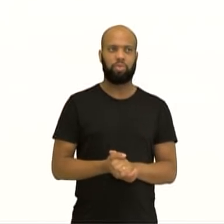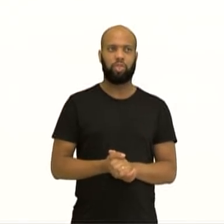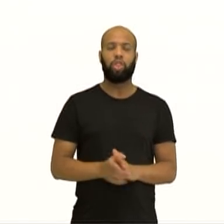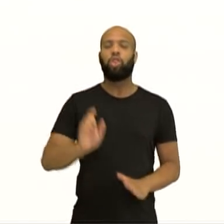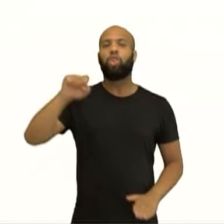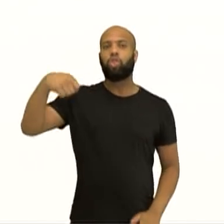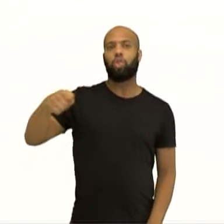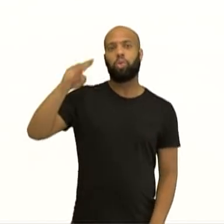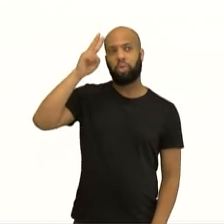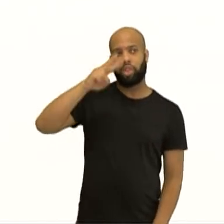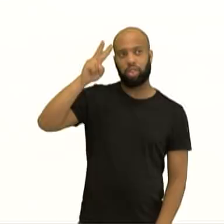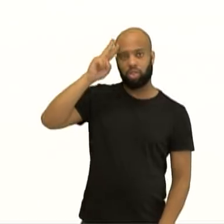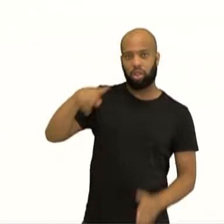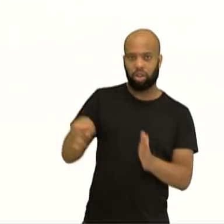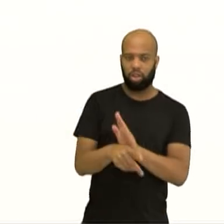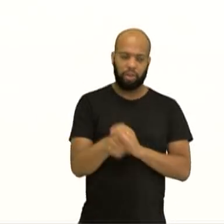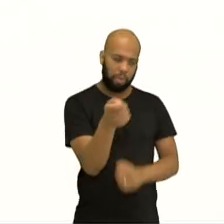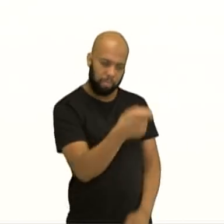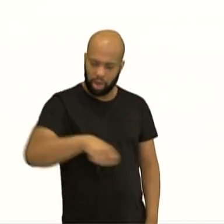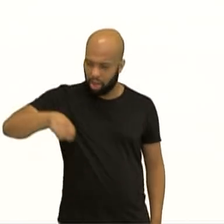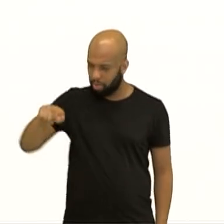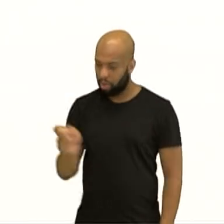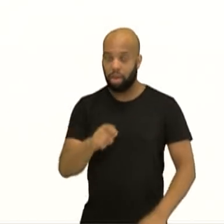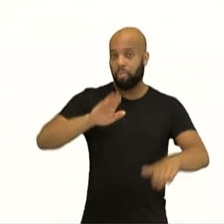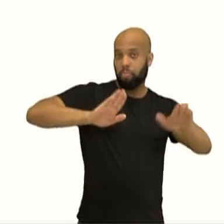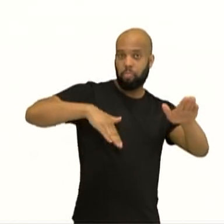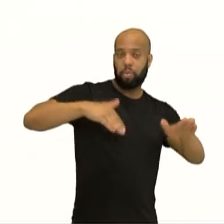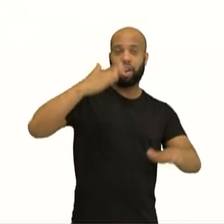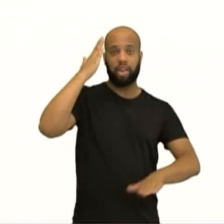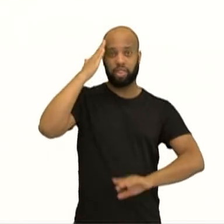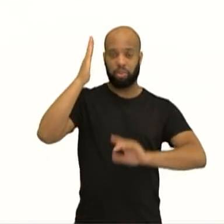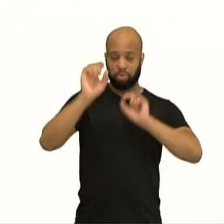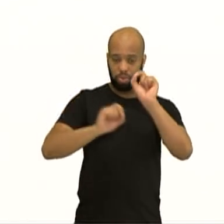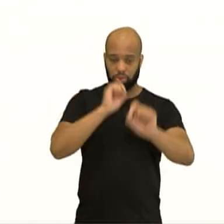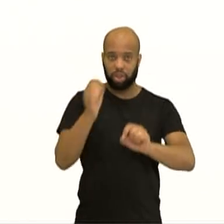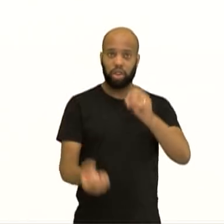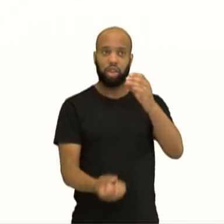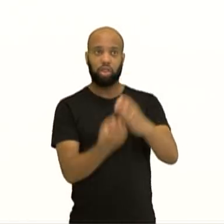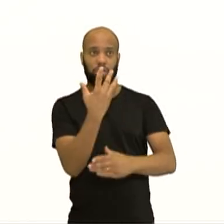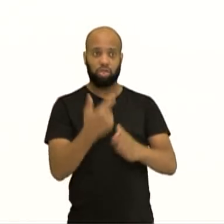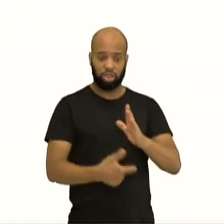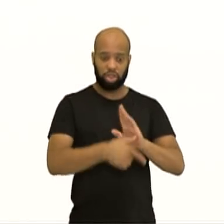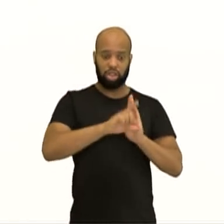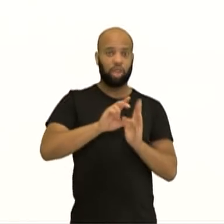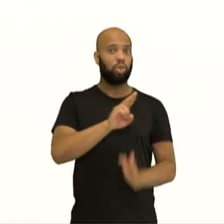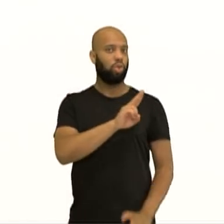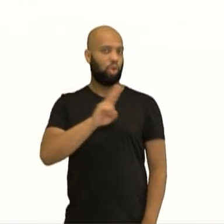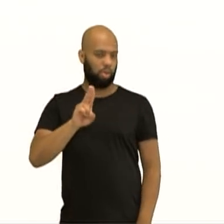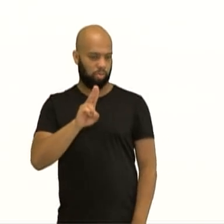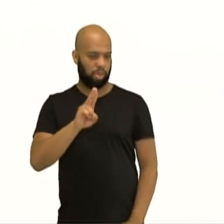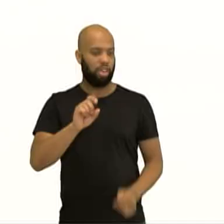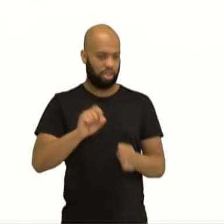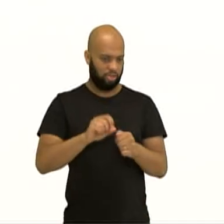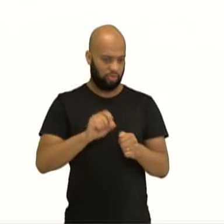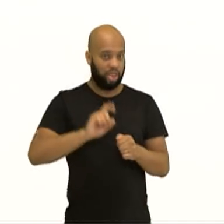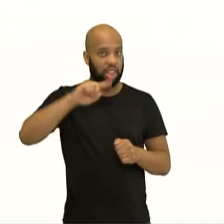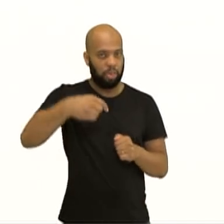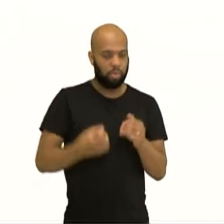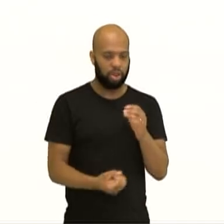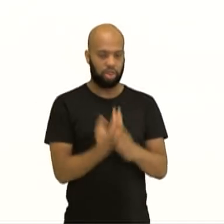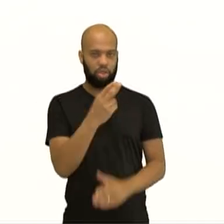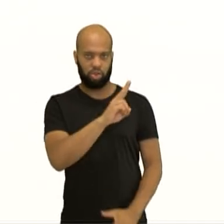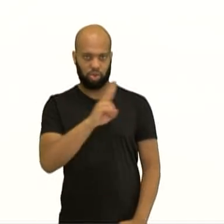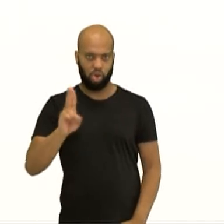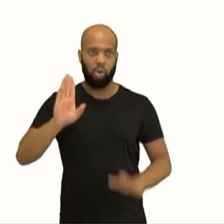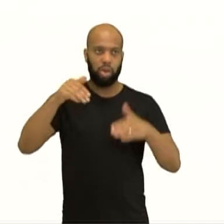Sobre a história de frescobol. O que se sabe é que sua prática surgiu antes do nome. Considerando